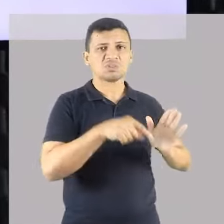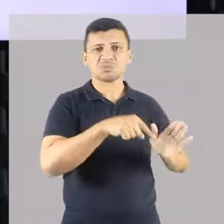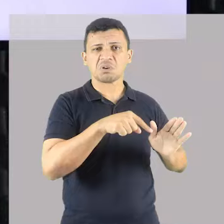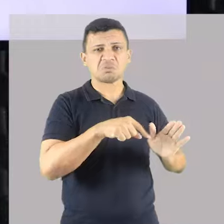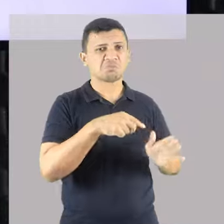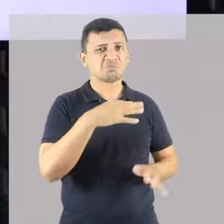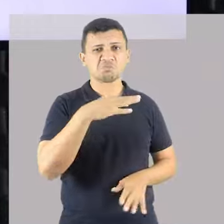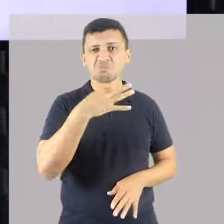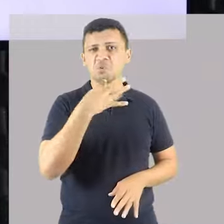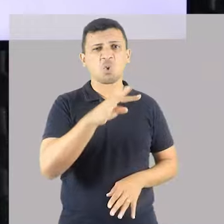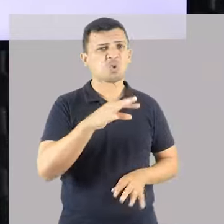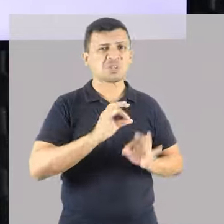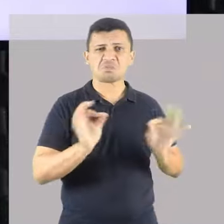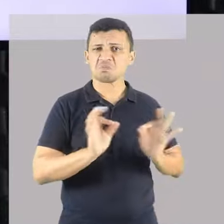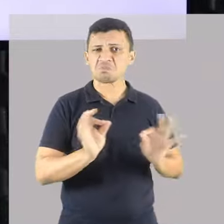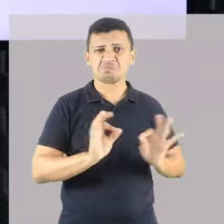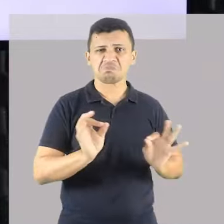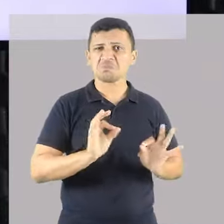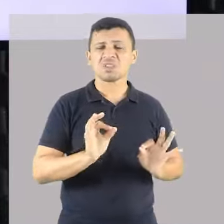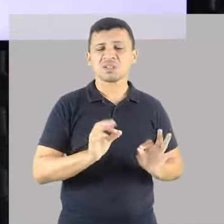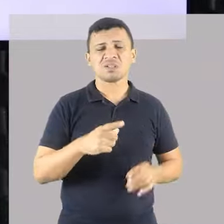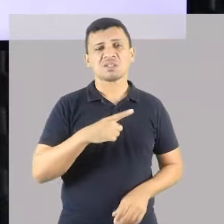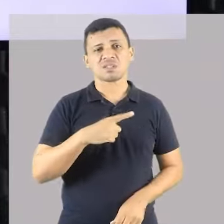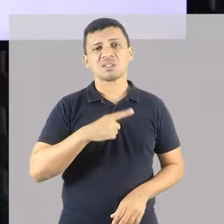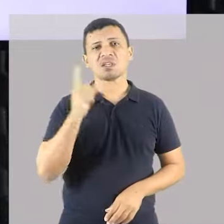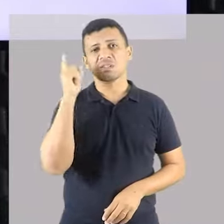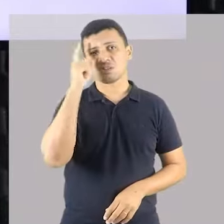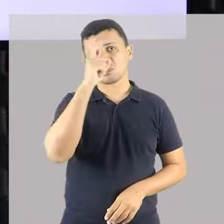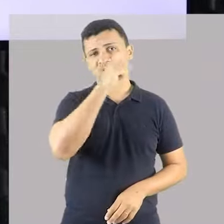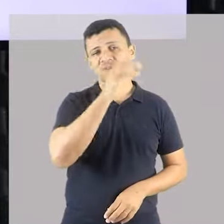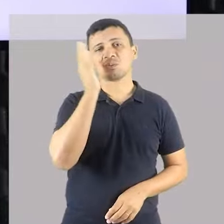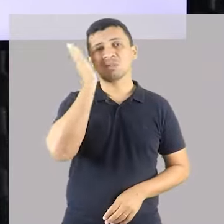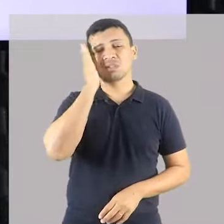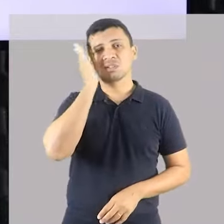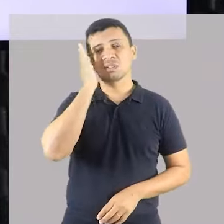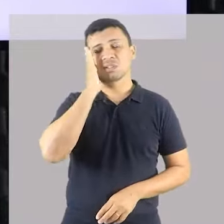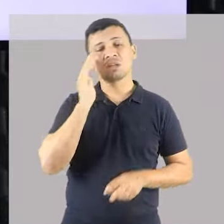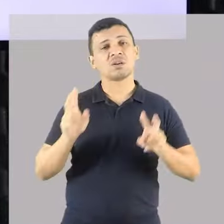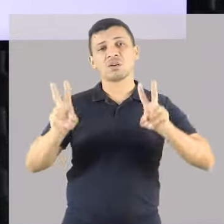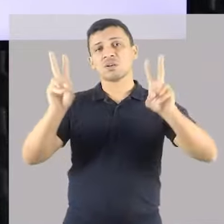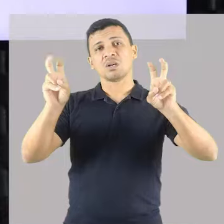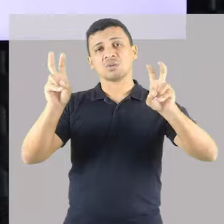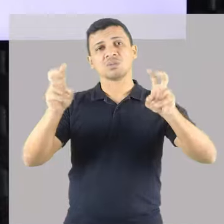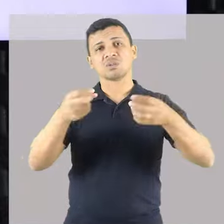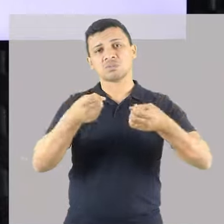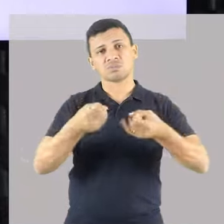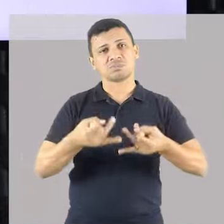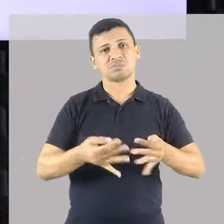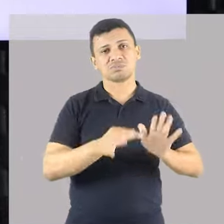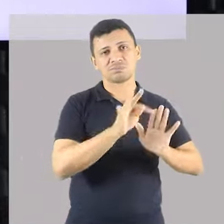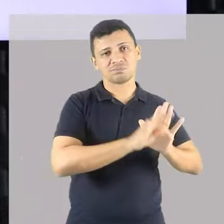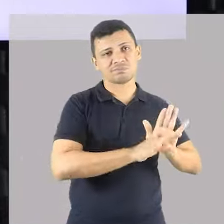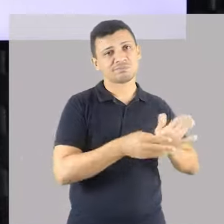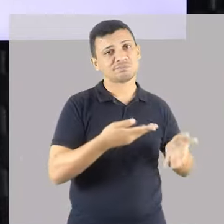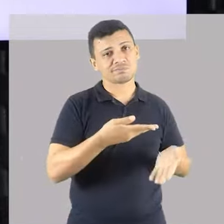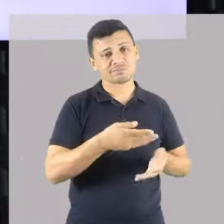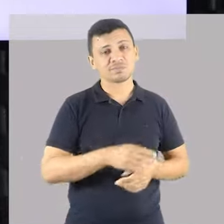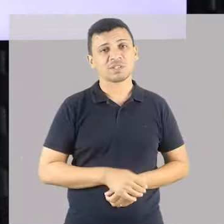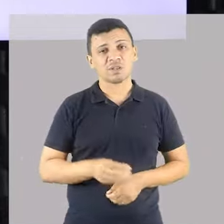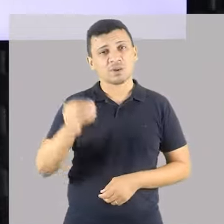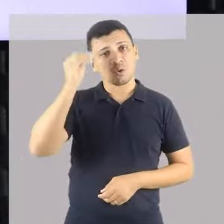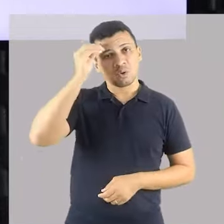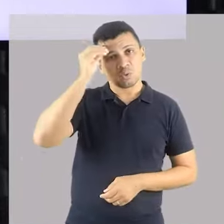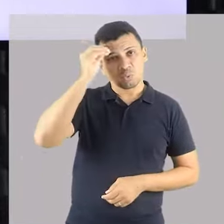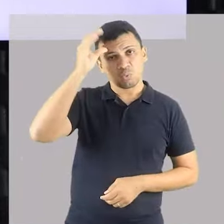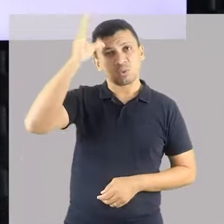falar que você desconhece você vai ter dificuldade de entender sobre o que que o texto tá falando certo então esse conhecimento